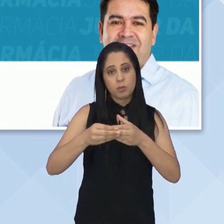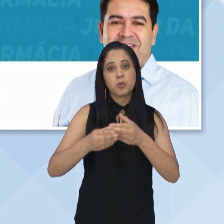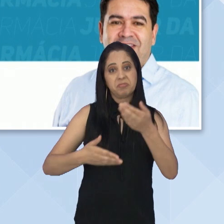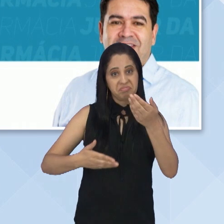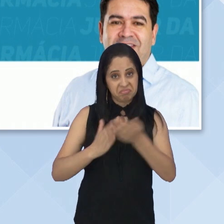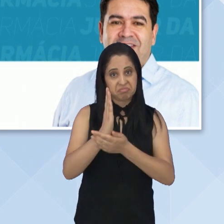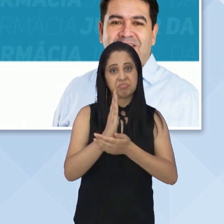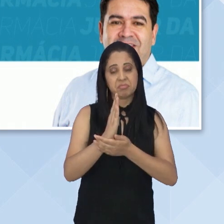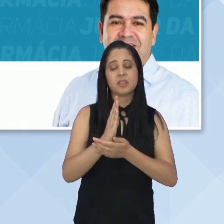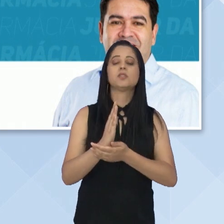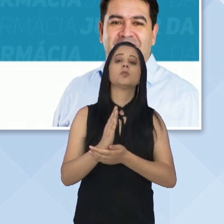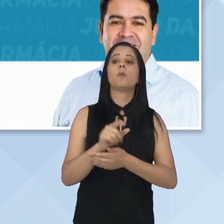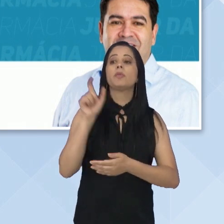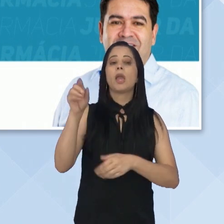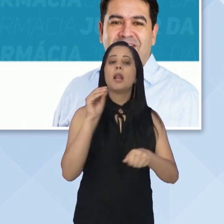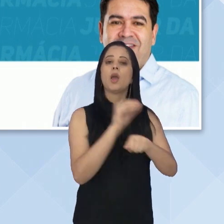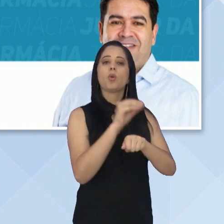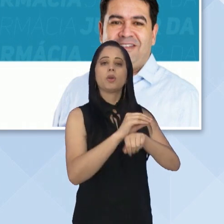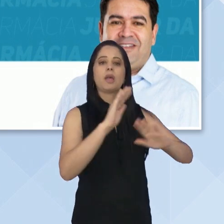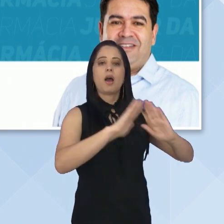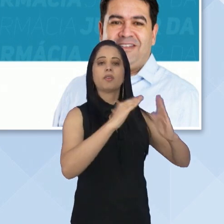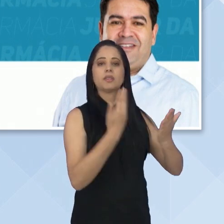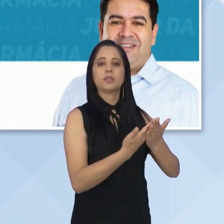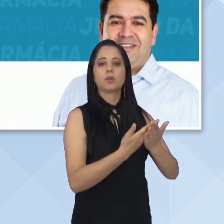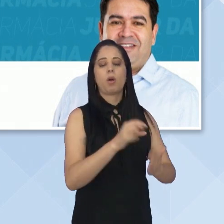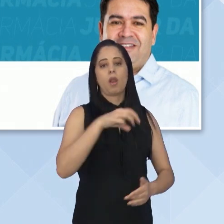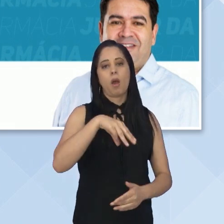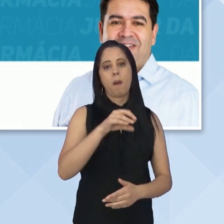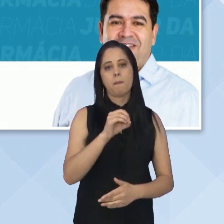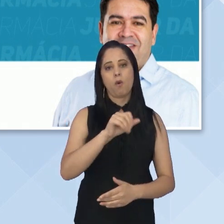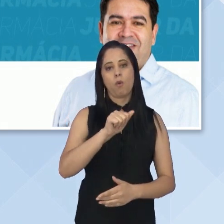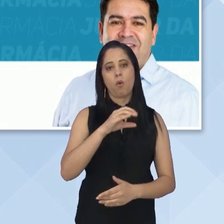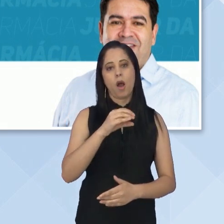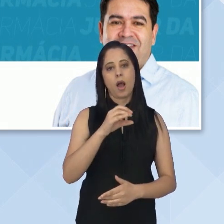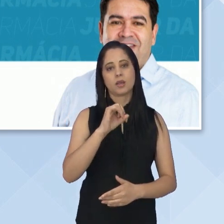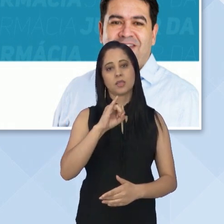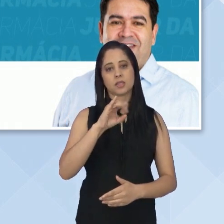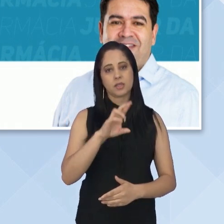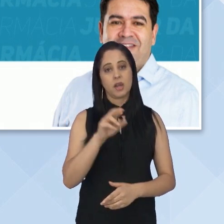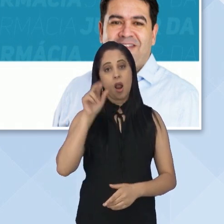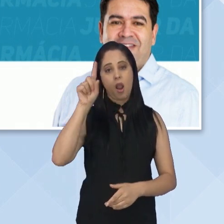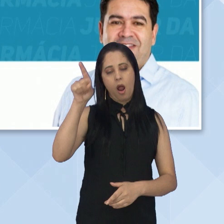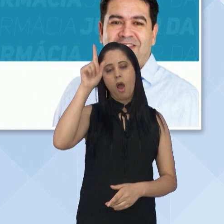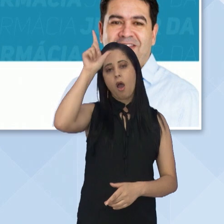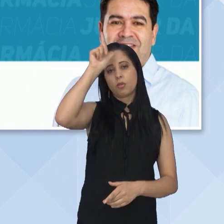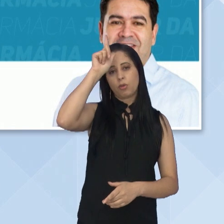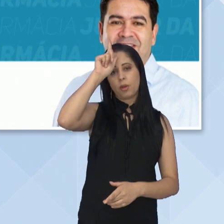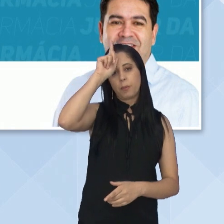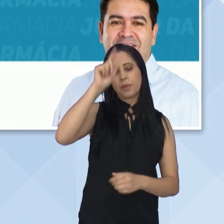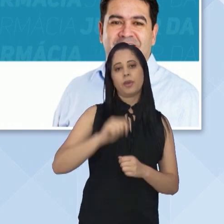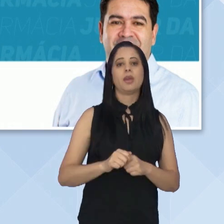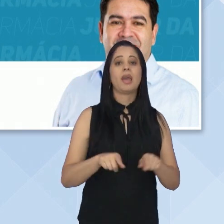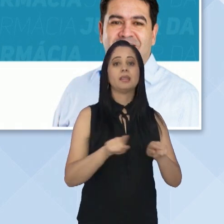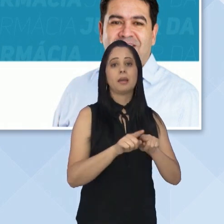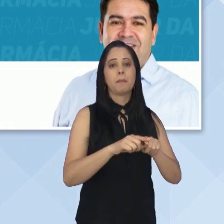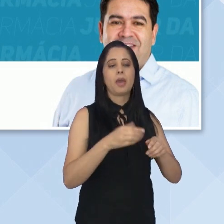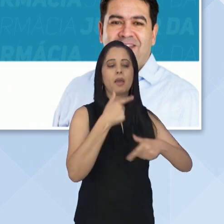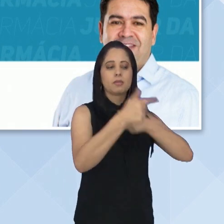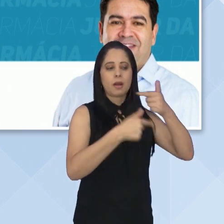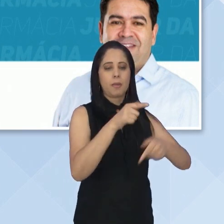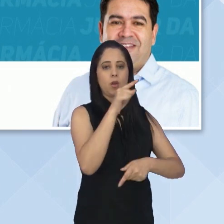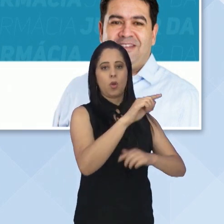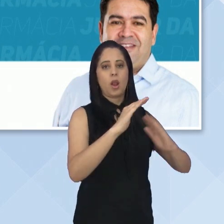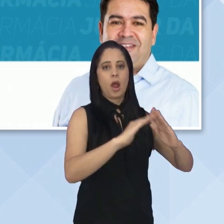tornou-se zelador da escola Moacir Benedito de Souza, no bairro Campo dos Alemães, e na Zilda Costa de Oliveira, no